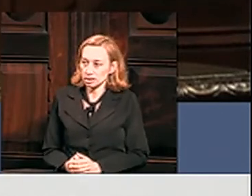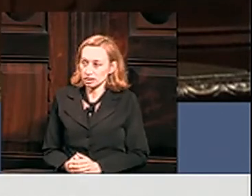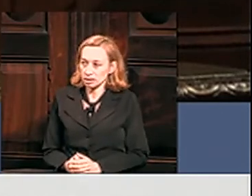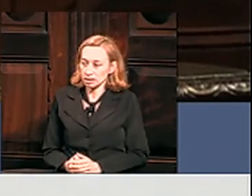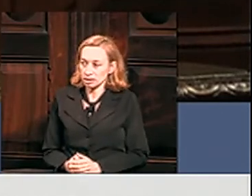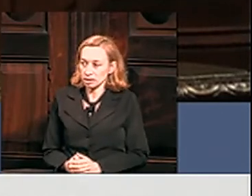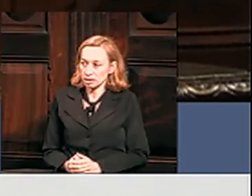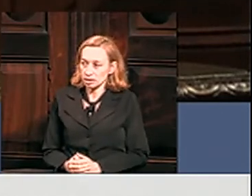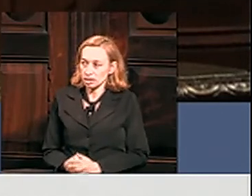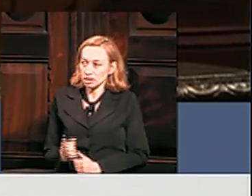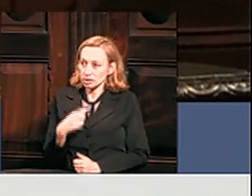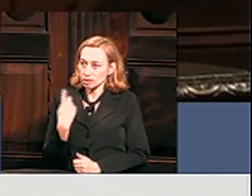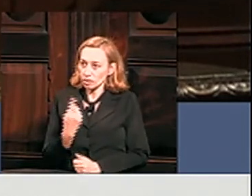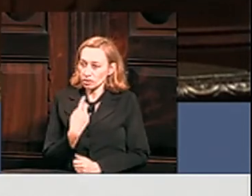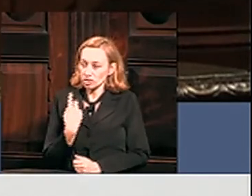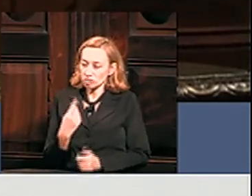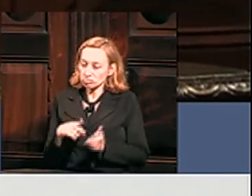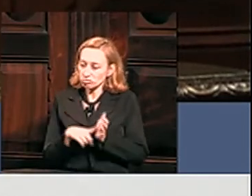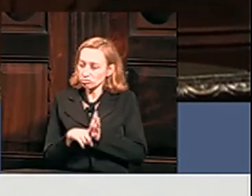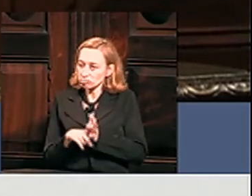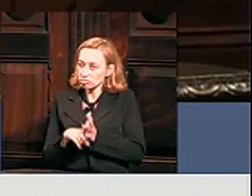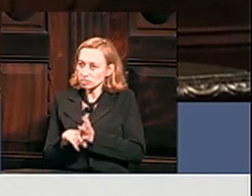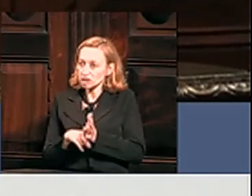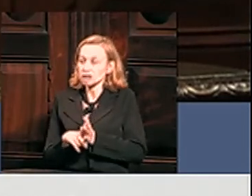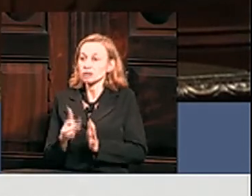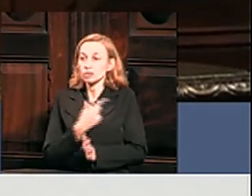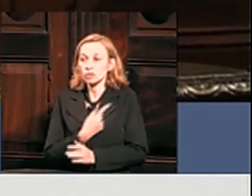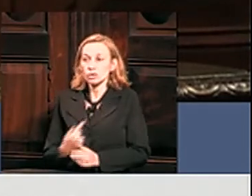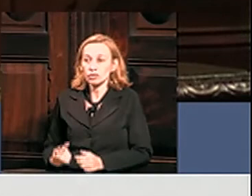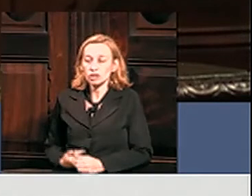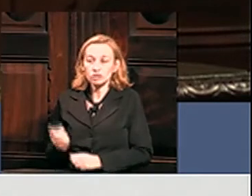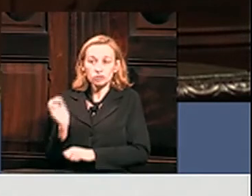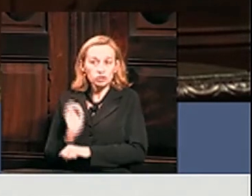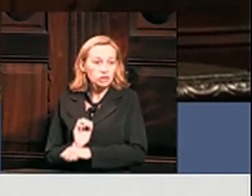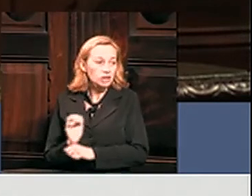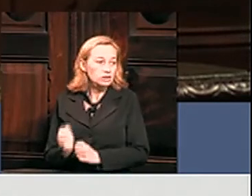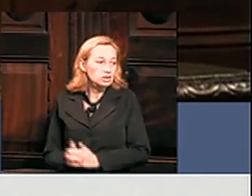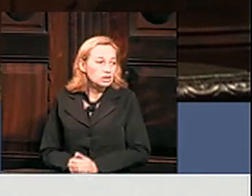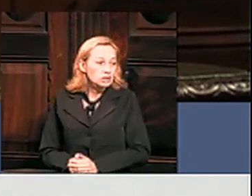estamos verificando que o governo do Estado